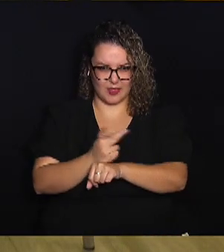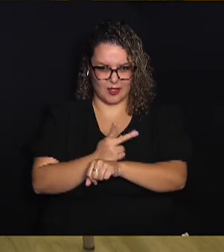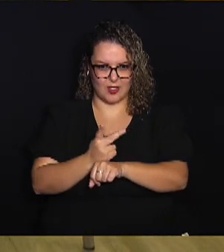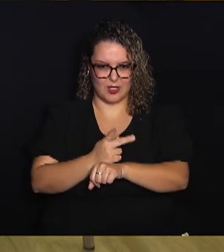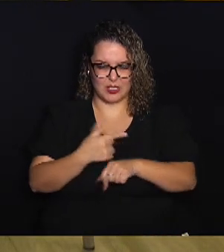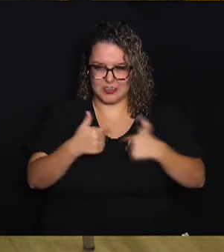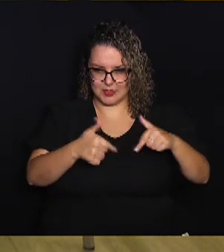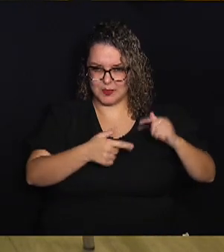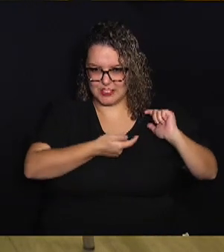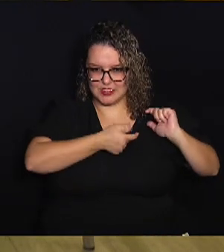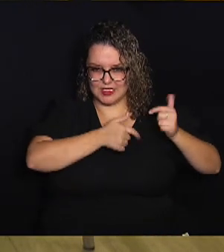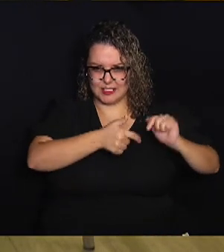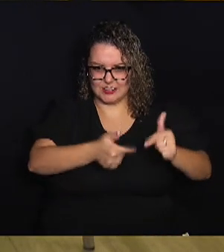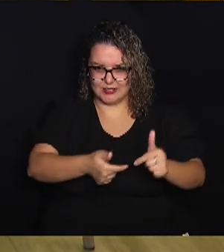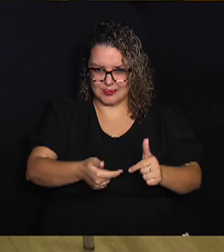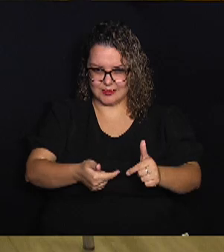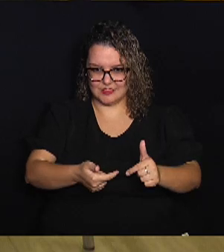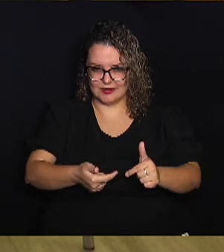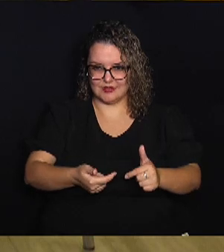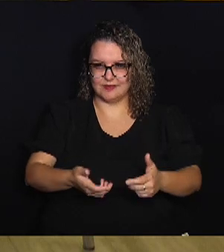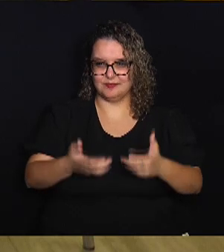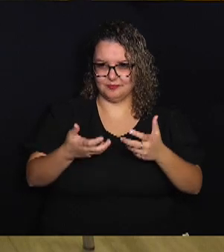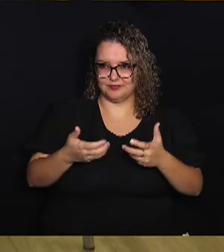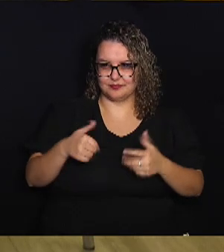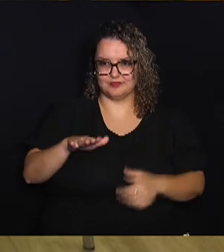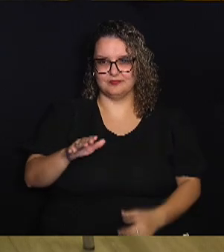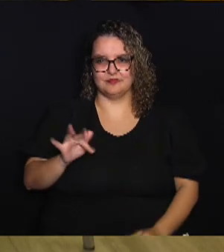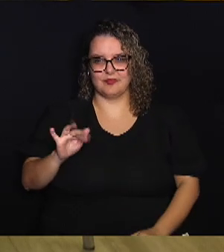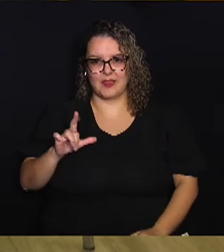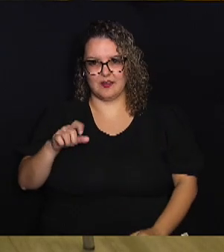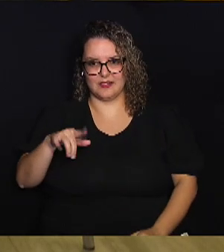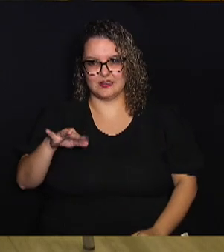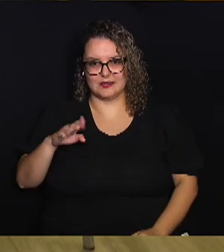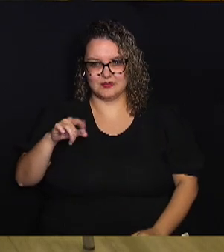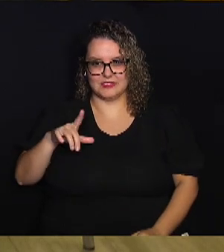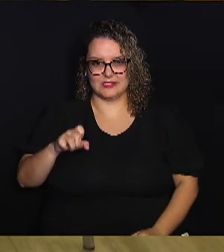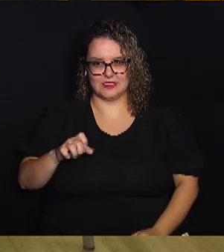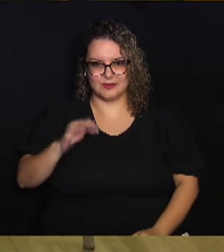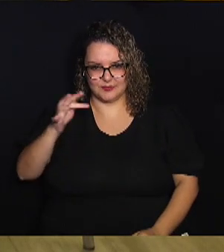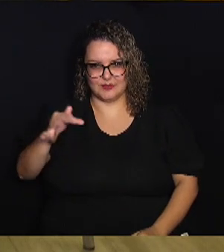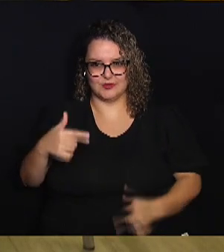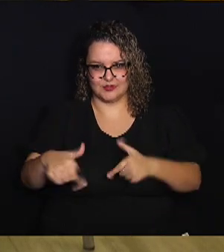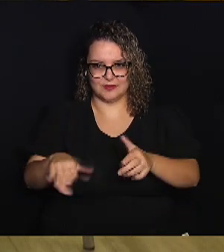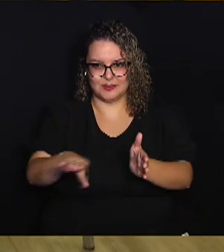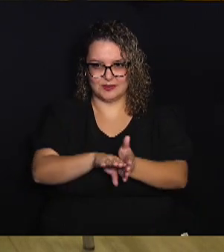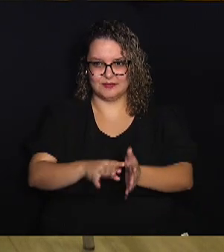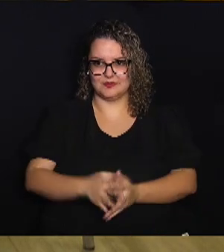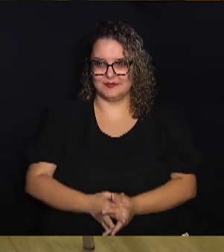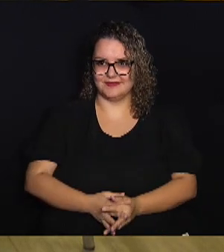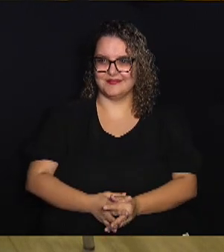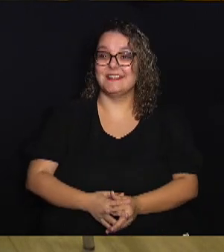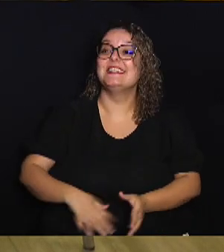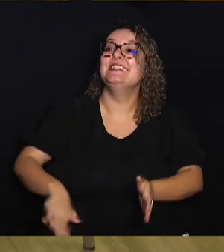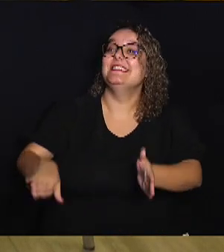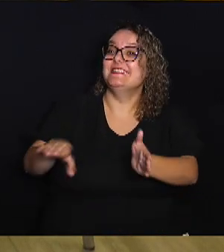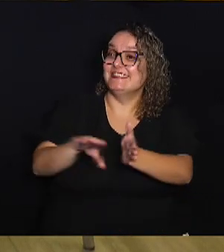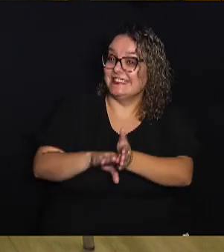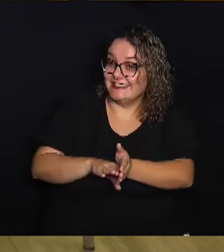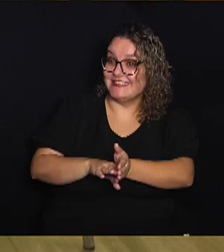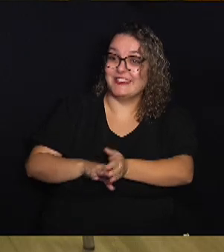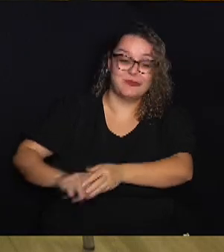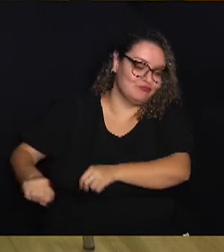empregos tradicionais, querem mais flexibilidade? O futuro do trabalho chegou? Chegou, e chegou